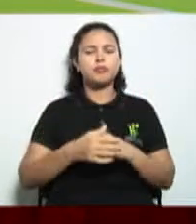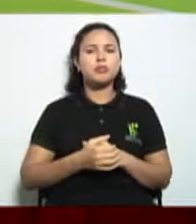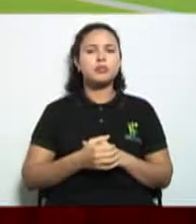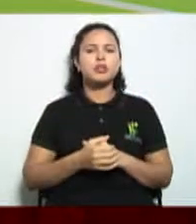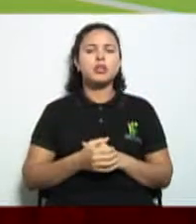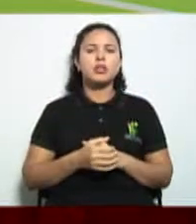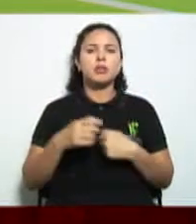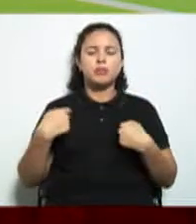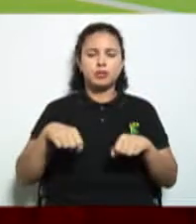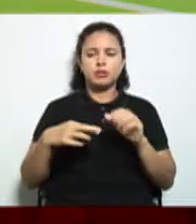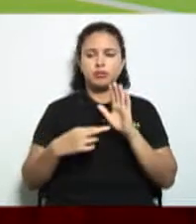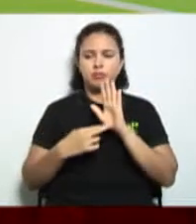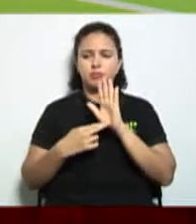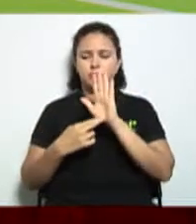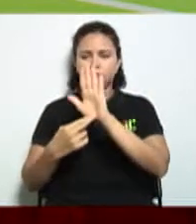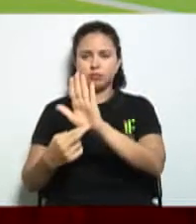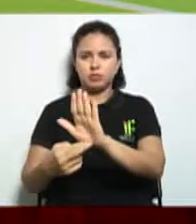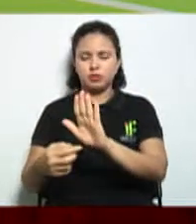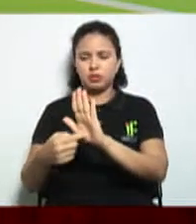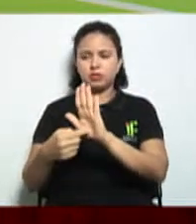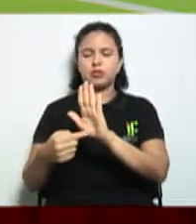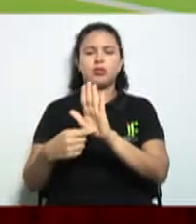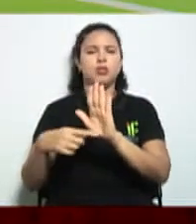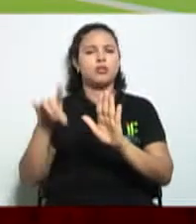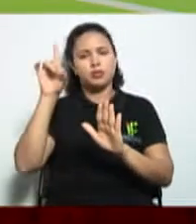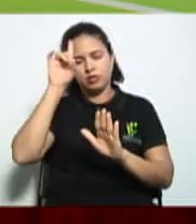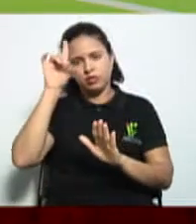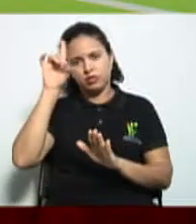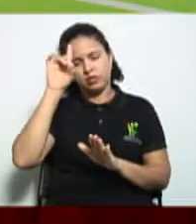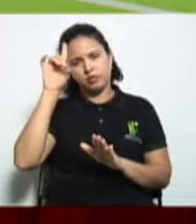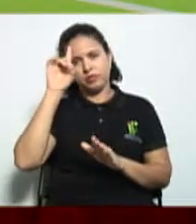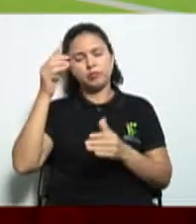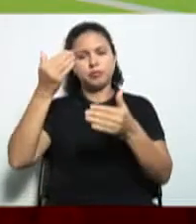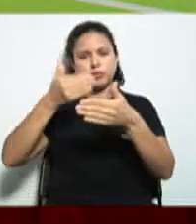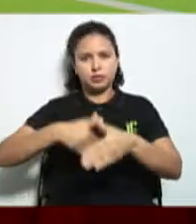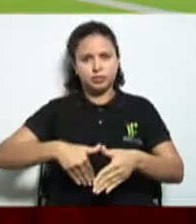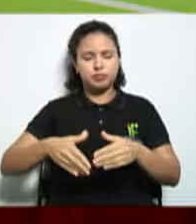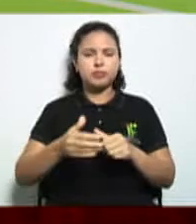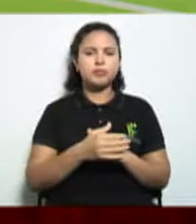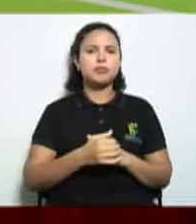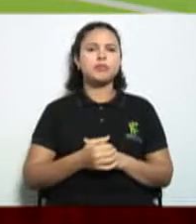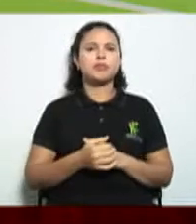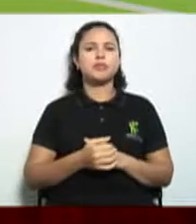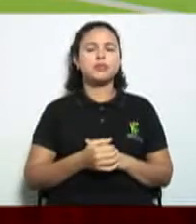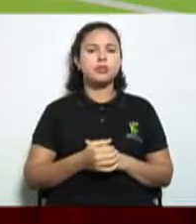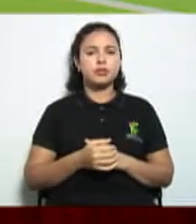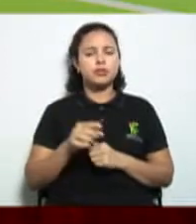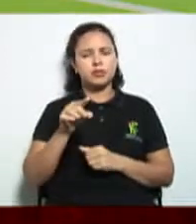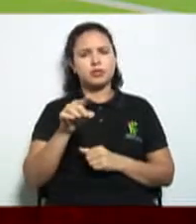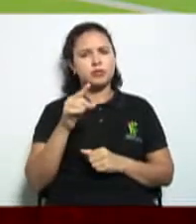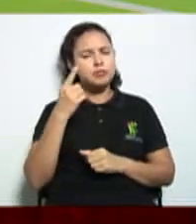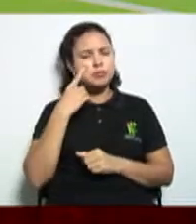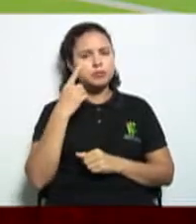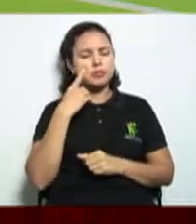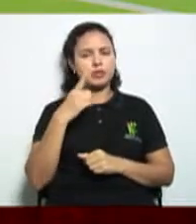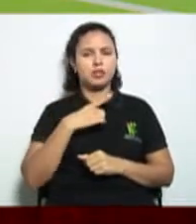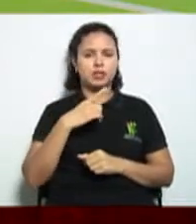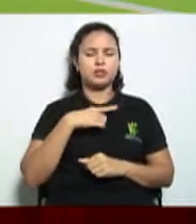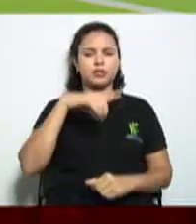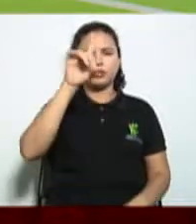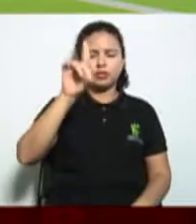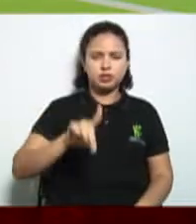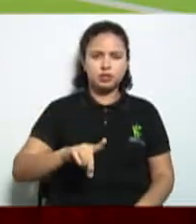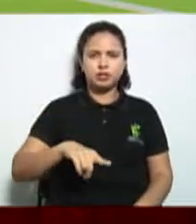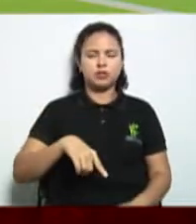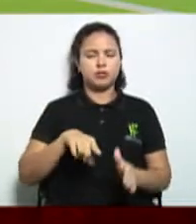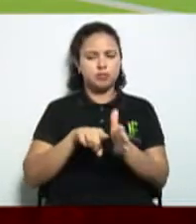lá para a concedente os dias de prova no calendário oficial. Então, como vocês viram, vocês têm direito à avaliação, têm direito a